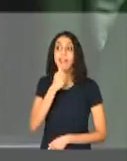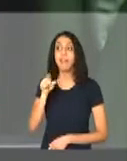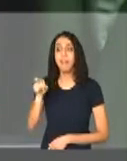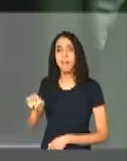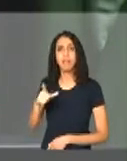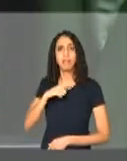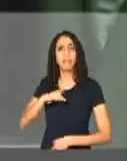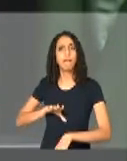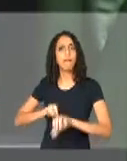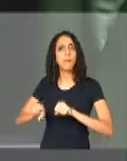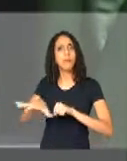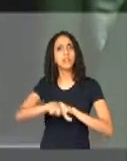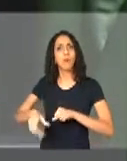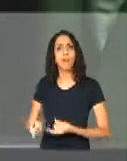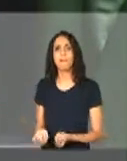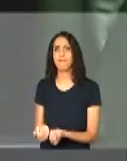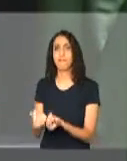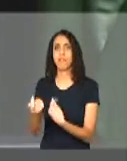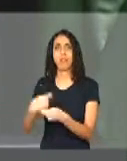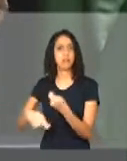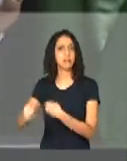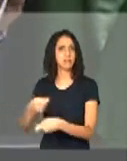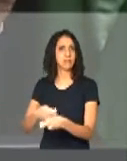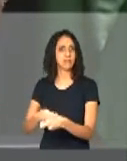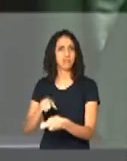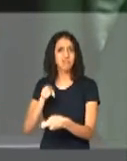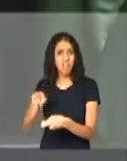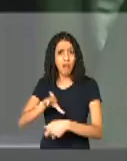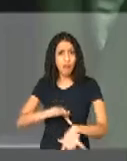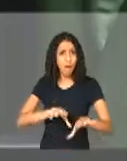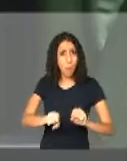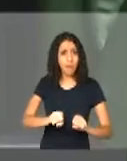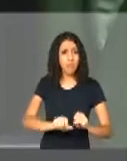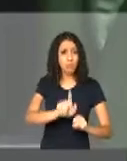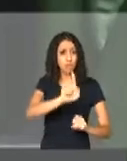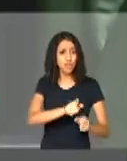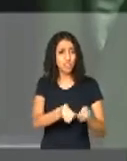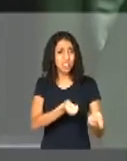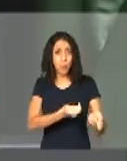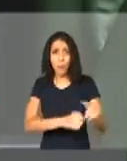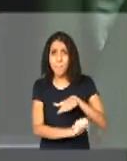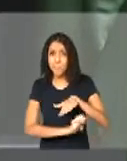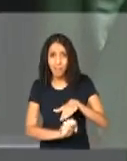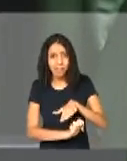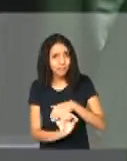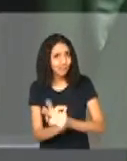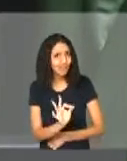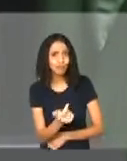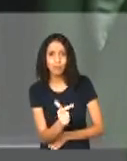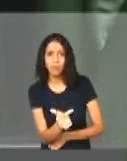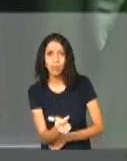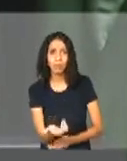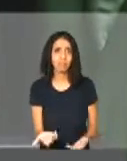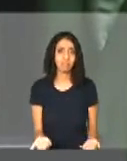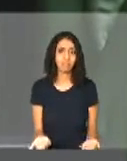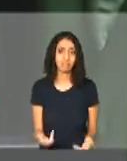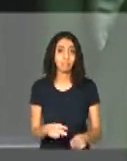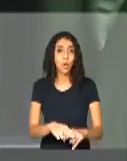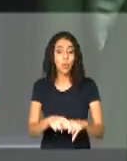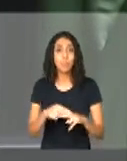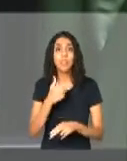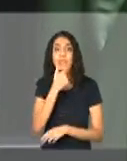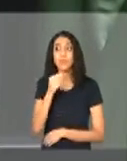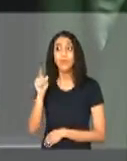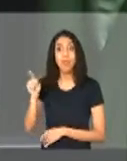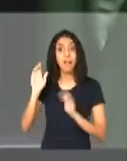formação na área de finanças e não tem qualquer formação em gestão de empresas, o que faz com que ele tenha seu